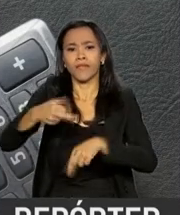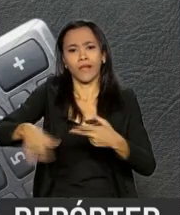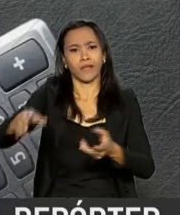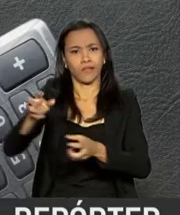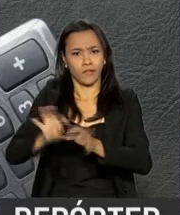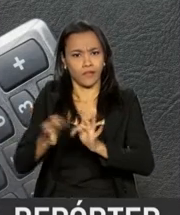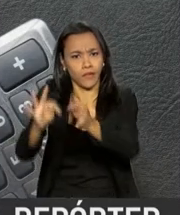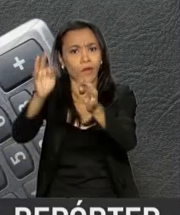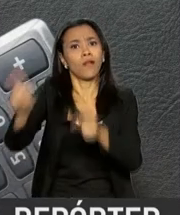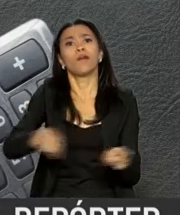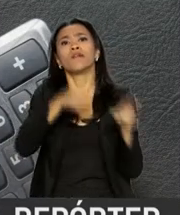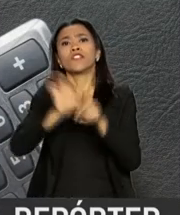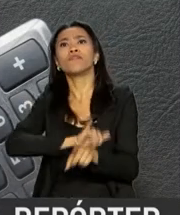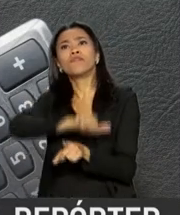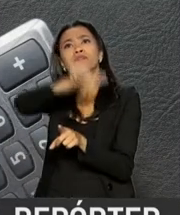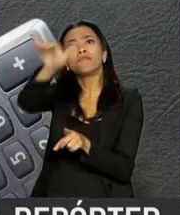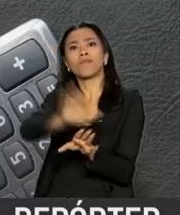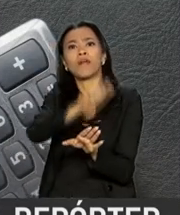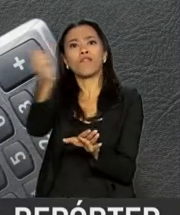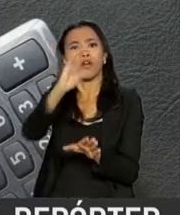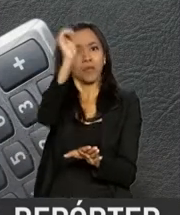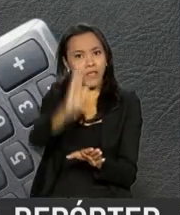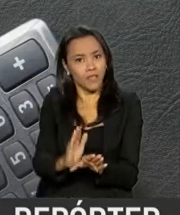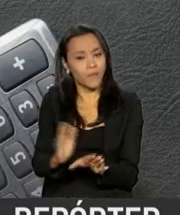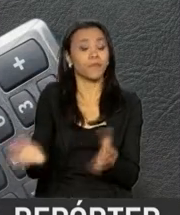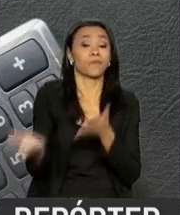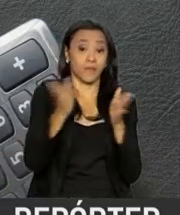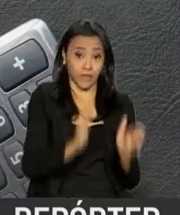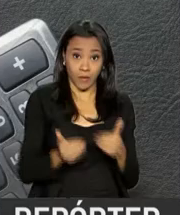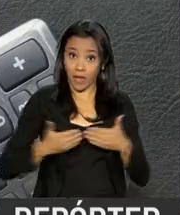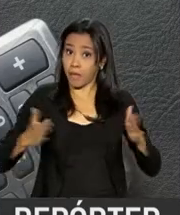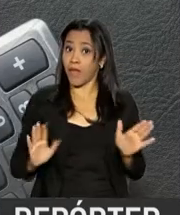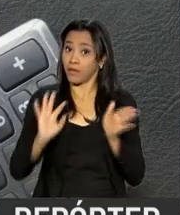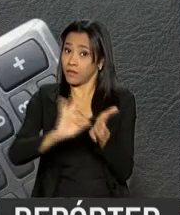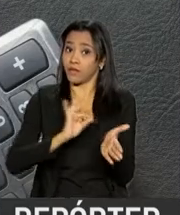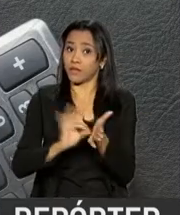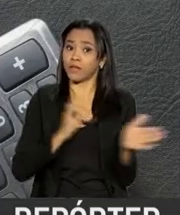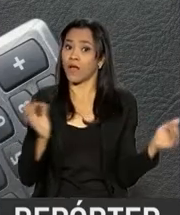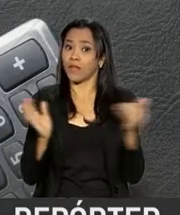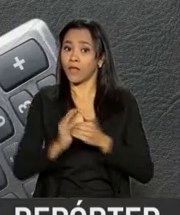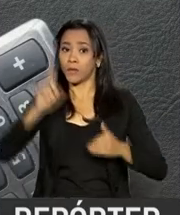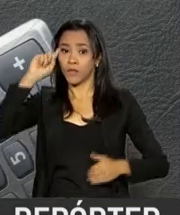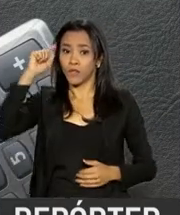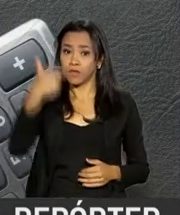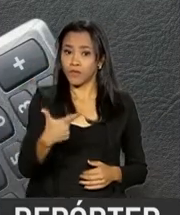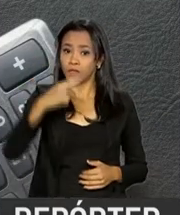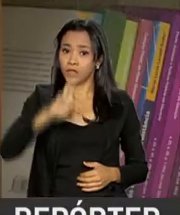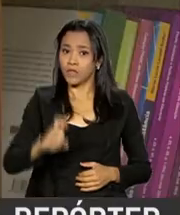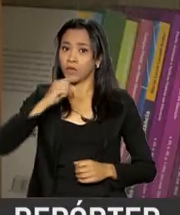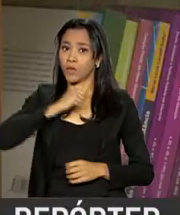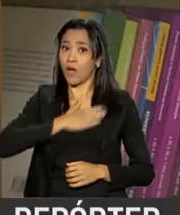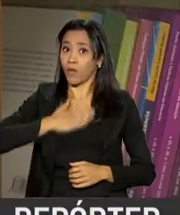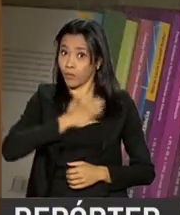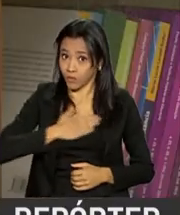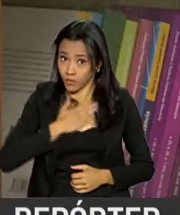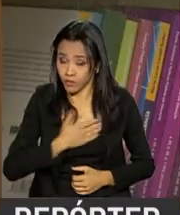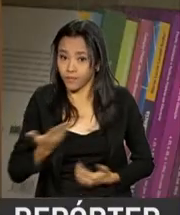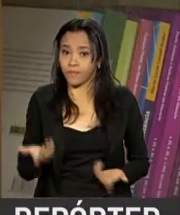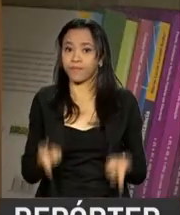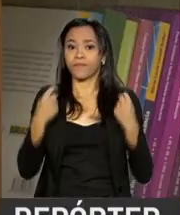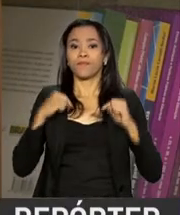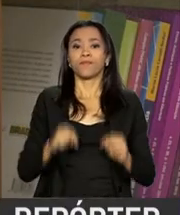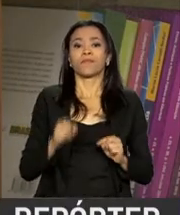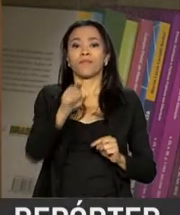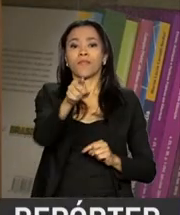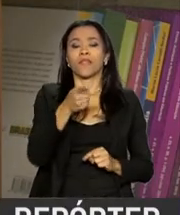e viagens ao exterior as inscrições estão abertas até o dia 25 de agosto é um prêmio que